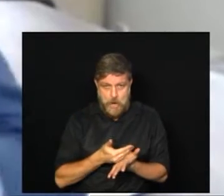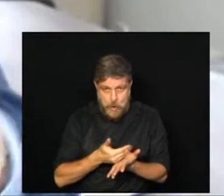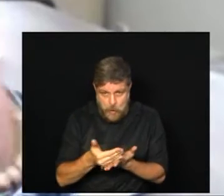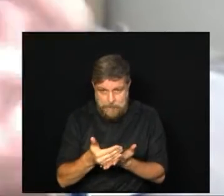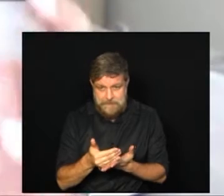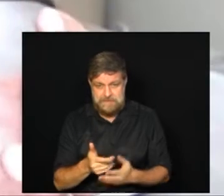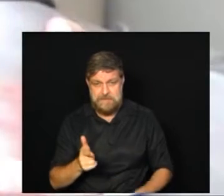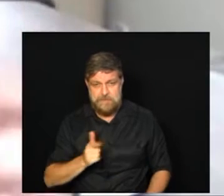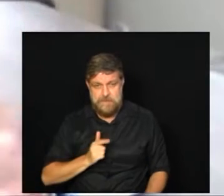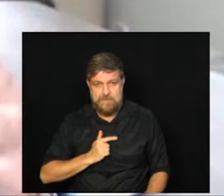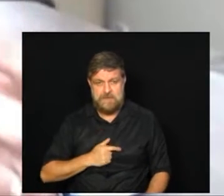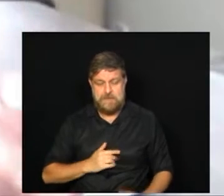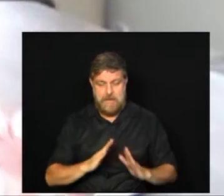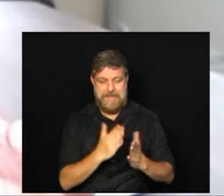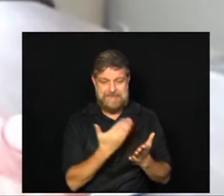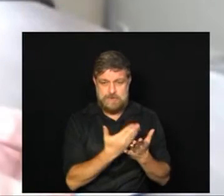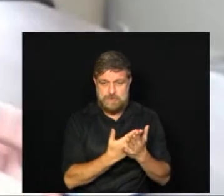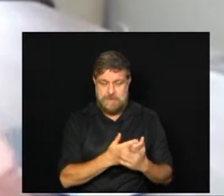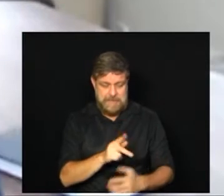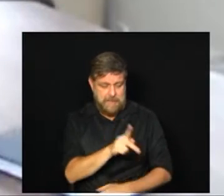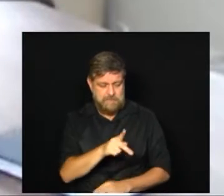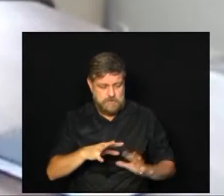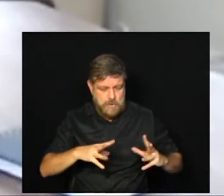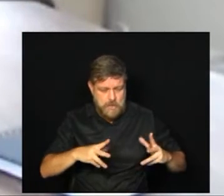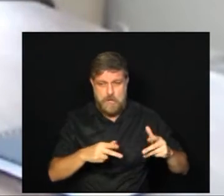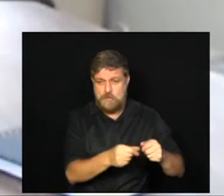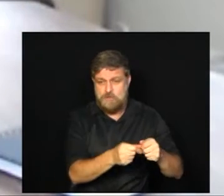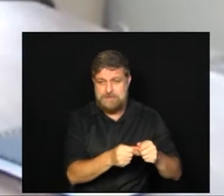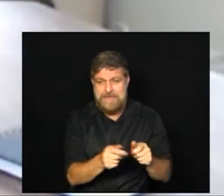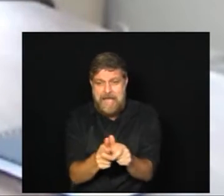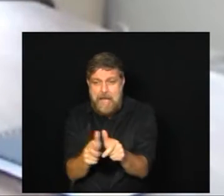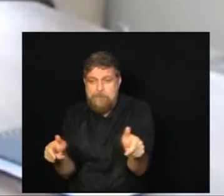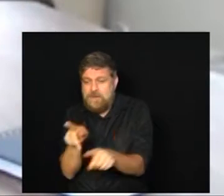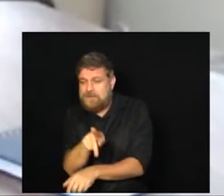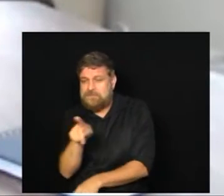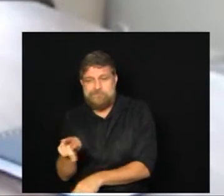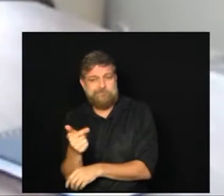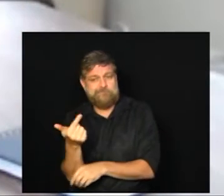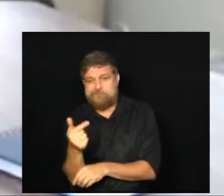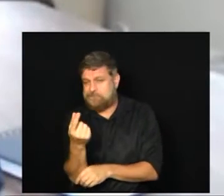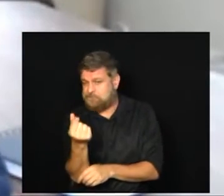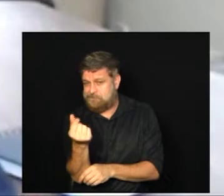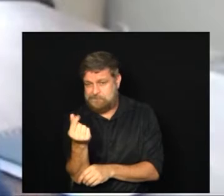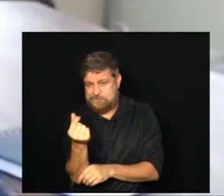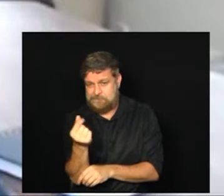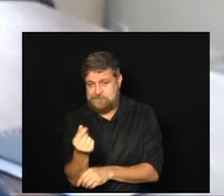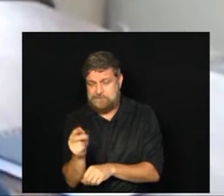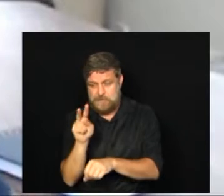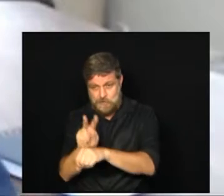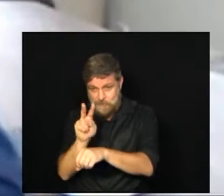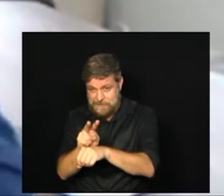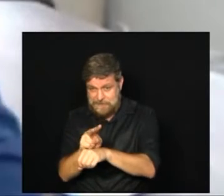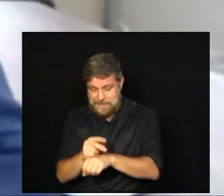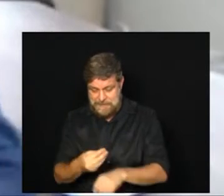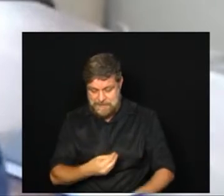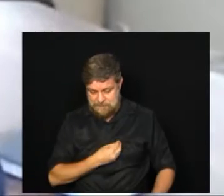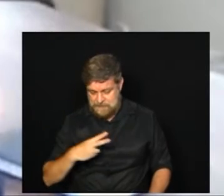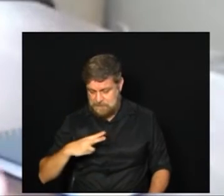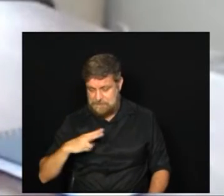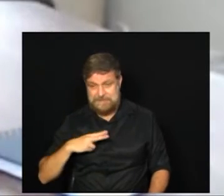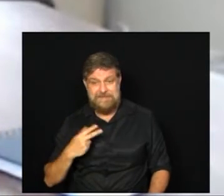tentando envolver toda a escola e todos os professores, a maioria dos professores não tem educação financeira na própria vida deles. Então, eles não